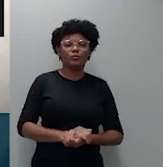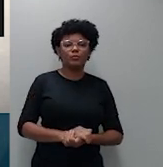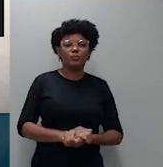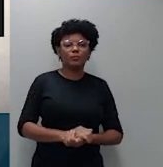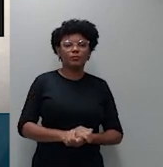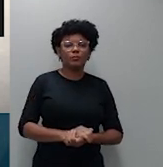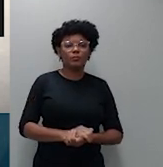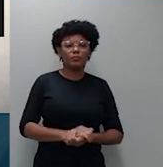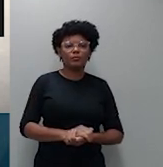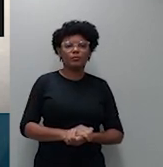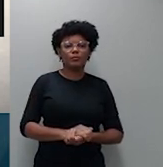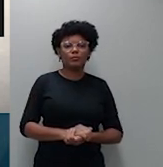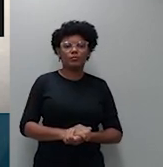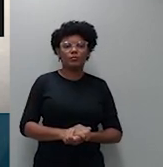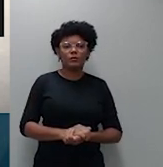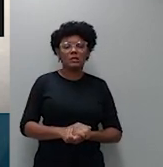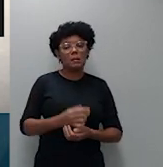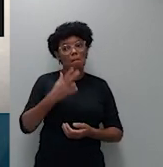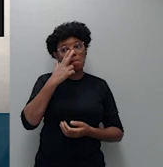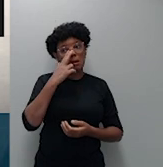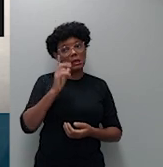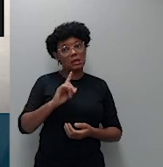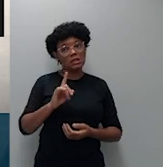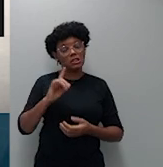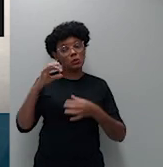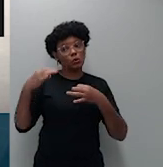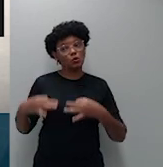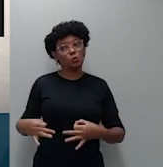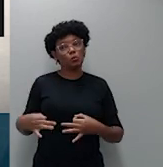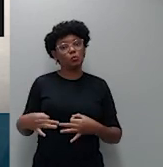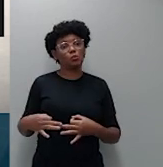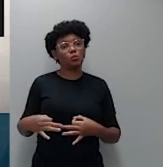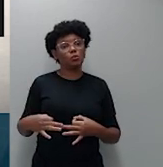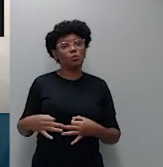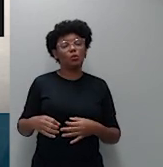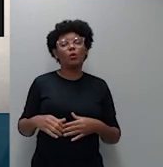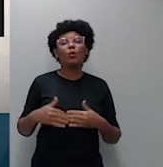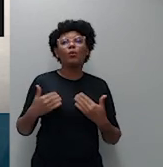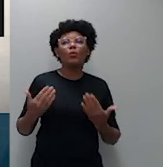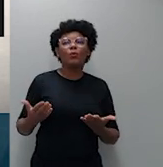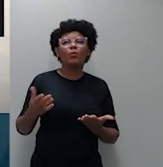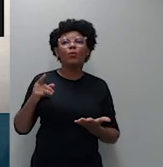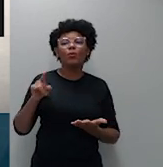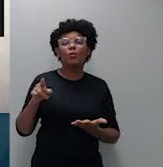não me parece um justo motivo como relator o eminente relator